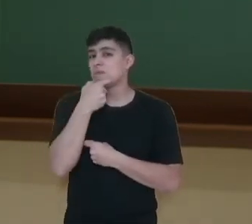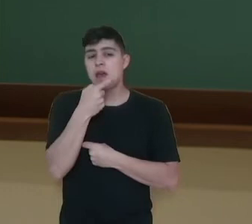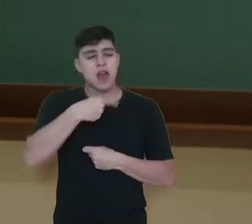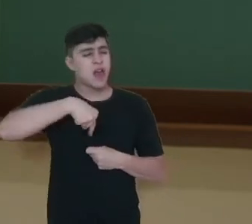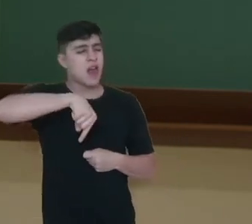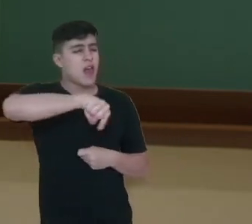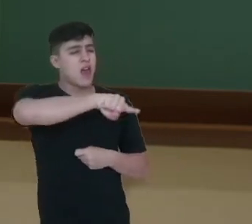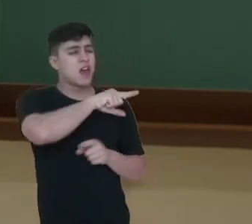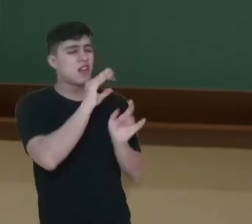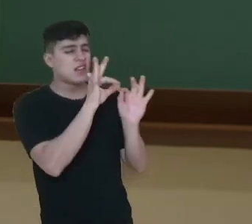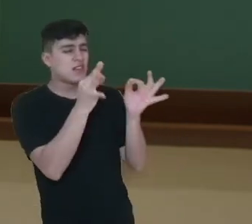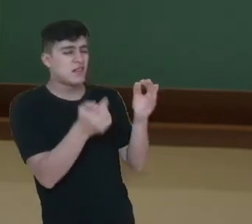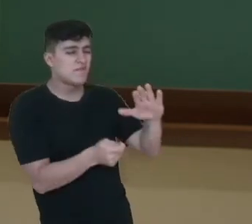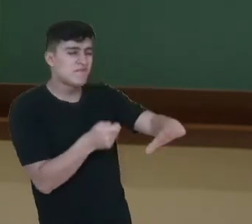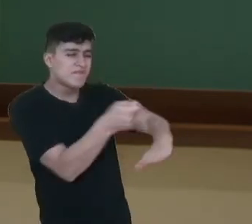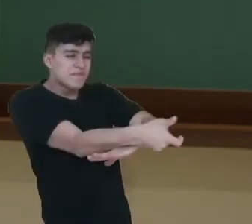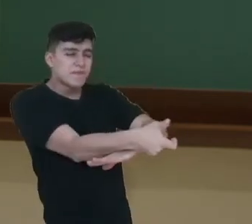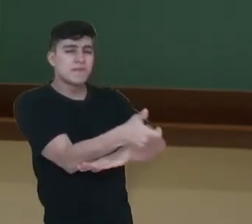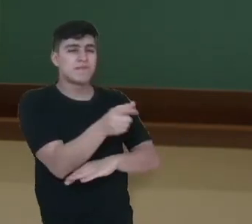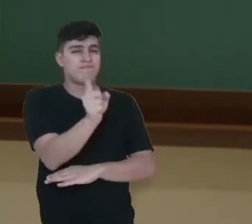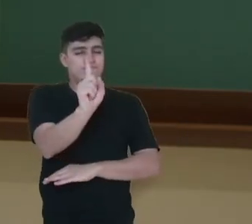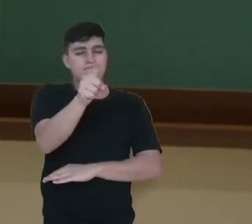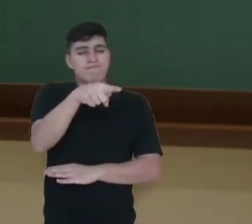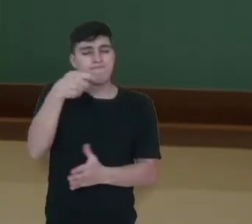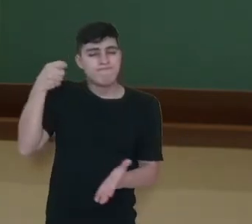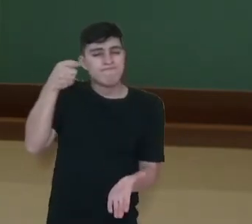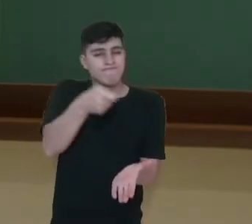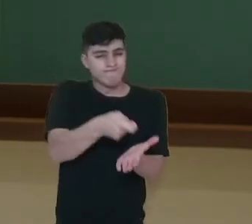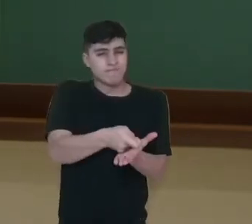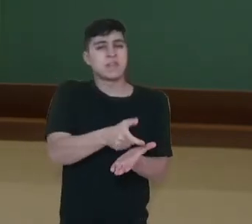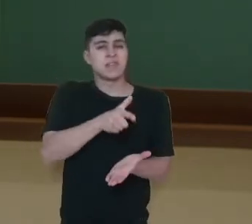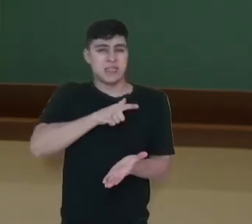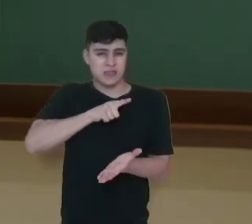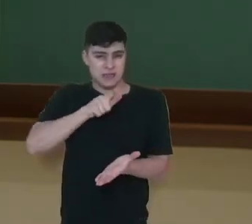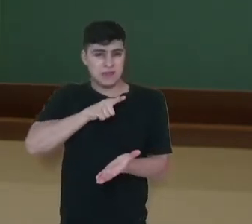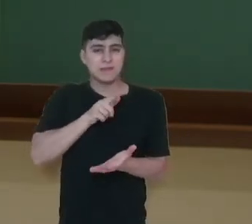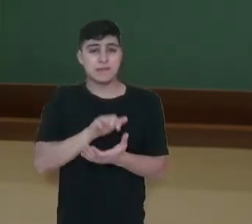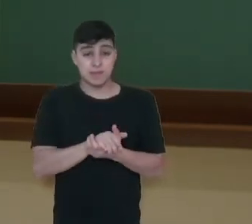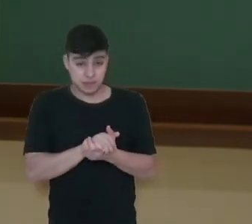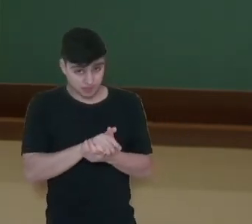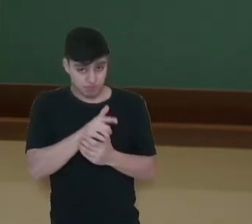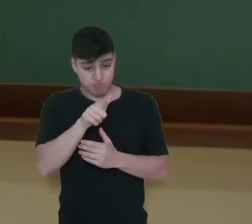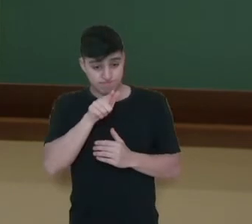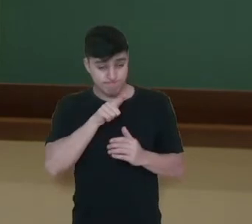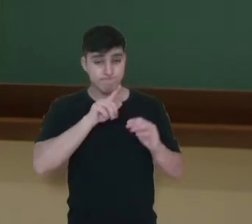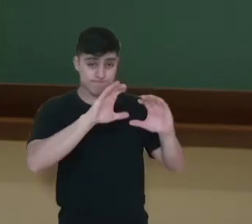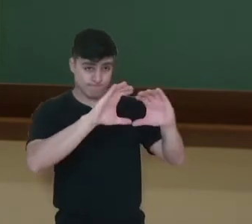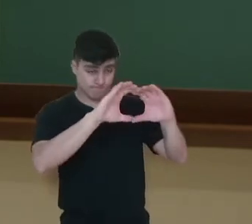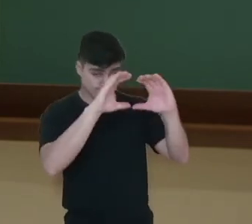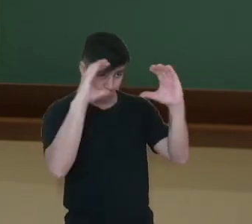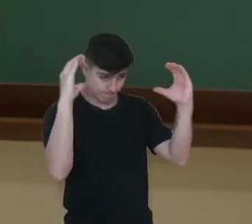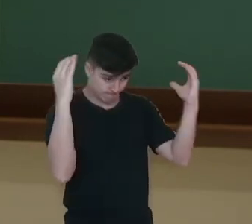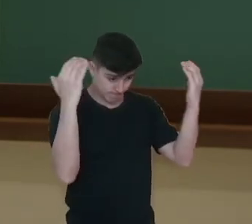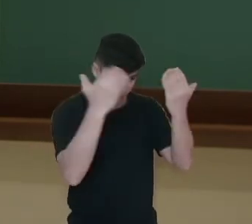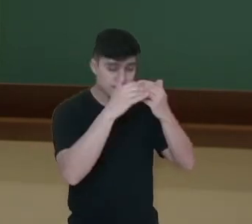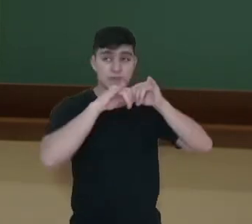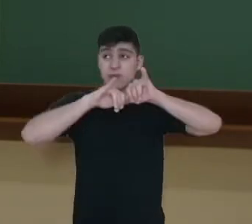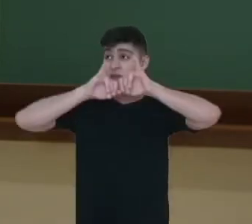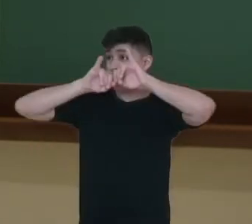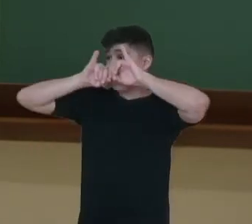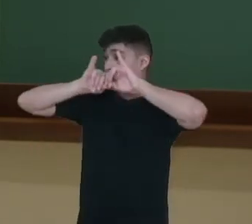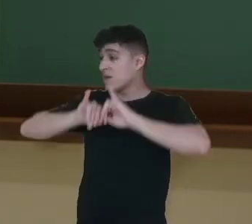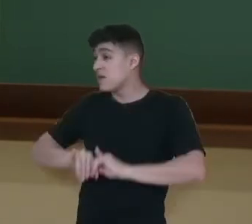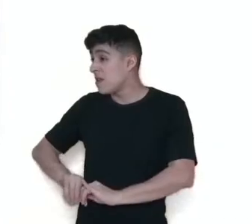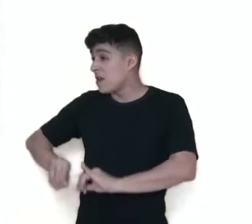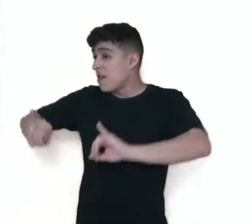que fosse tão fácil assim. Então, durante esse congresso, a gente vai ter então a Declaração de Independência.